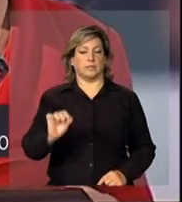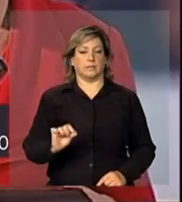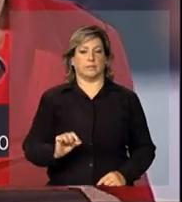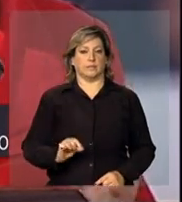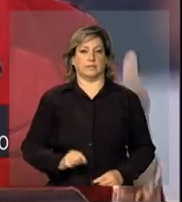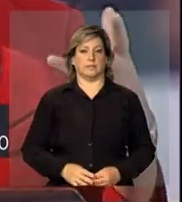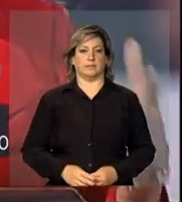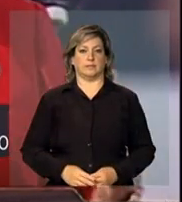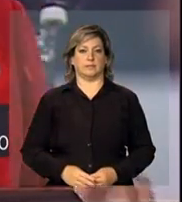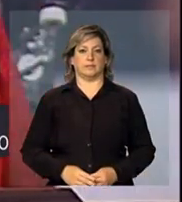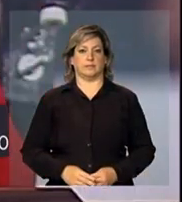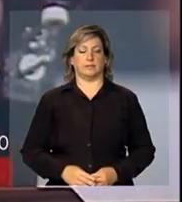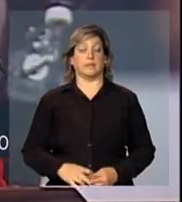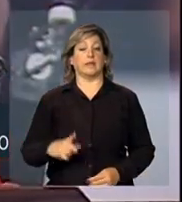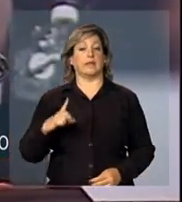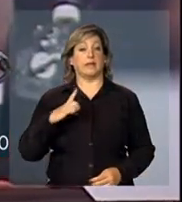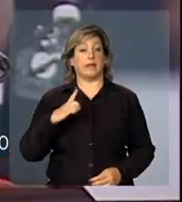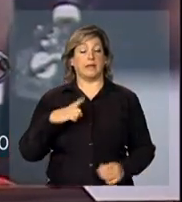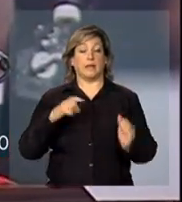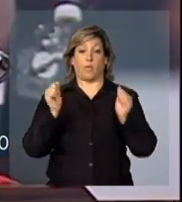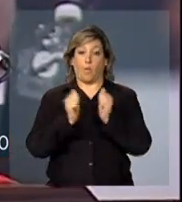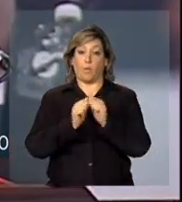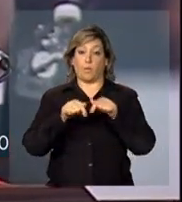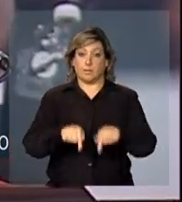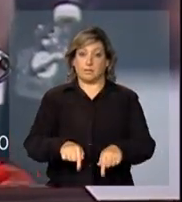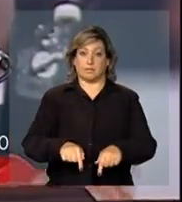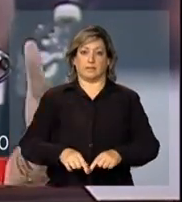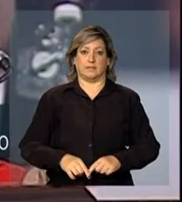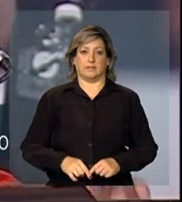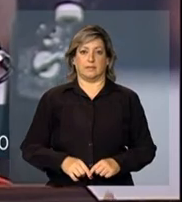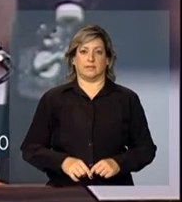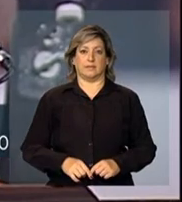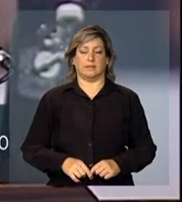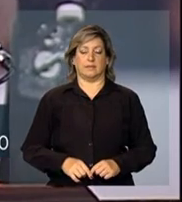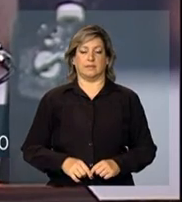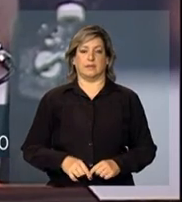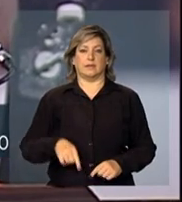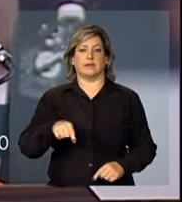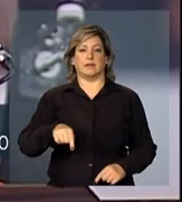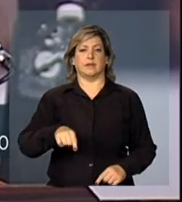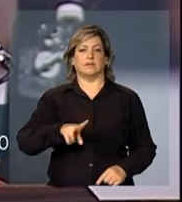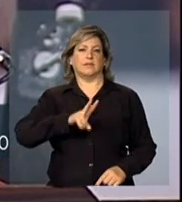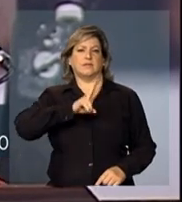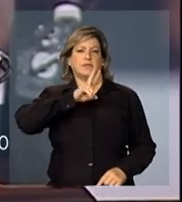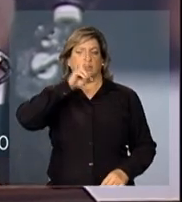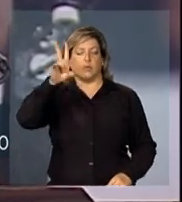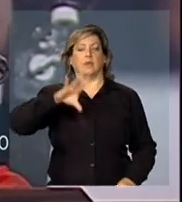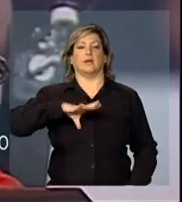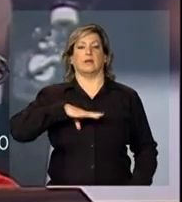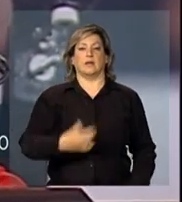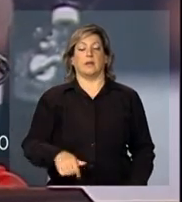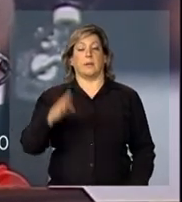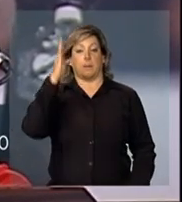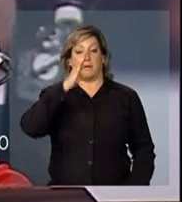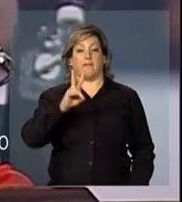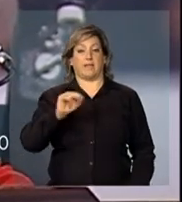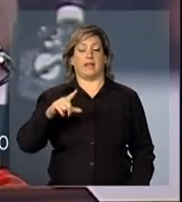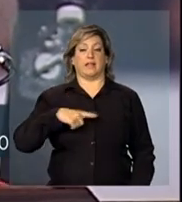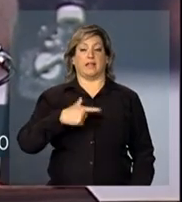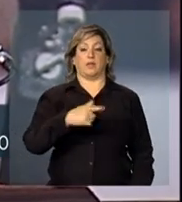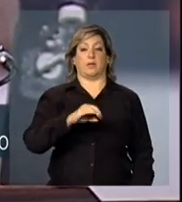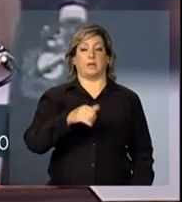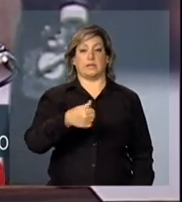tem por trás desse esse Grande Desafio que o Brasil terá em